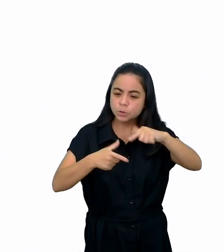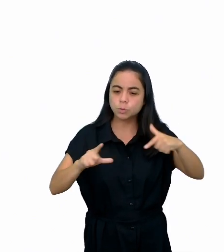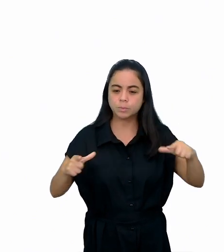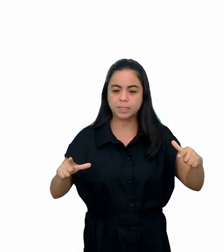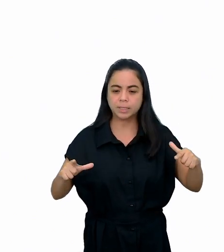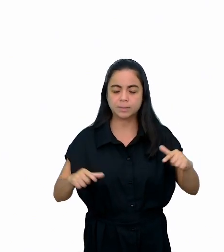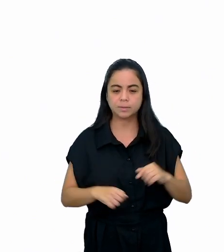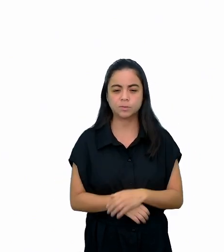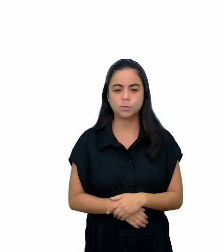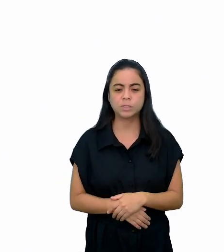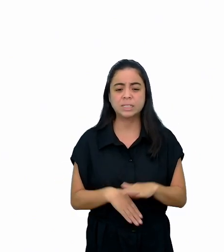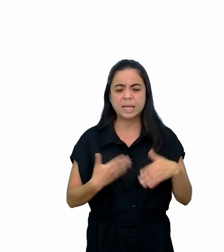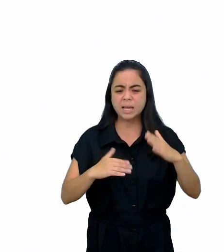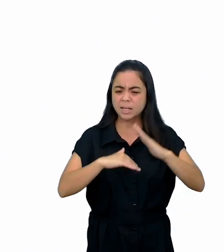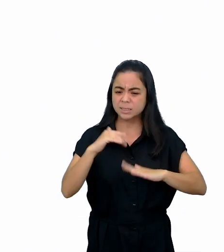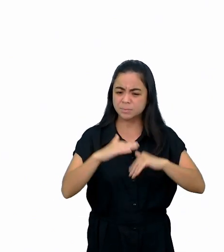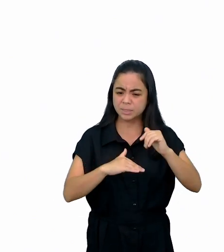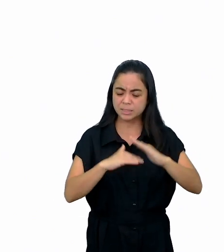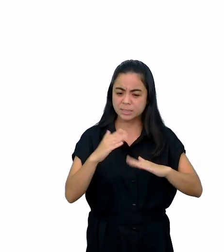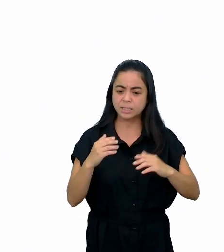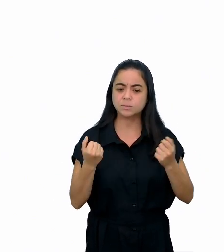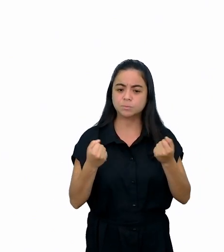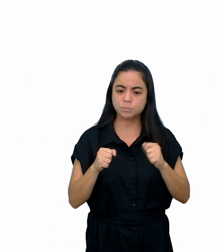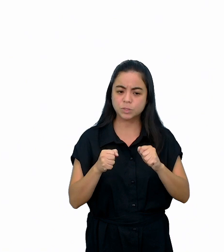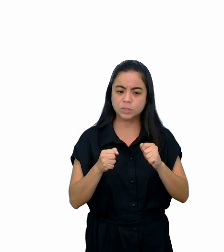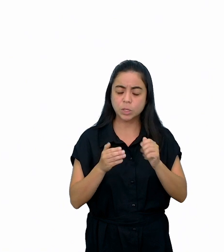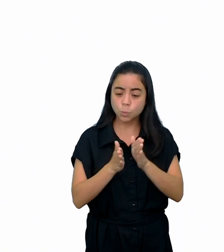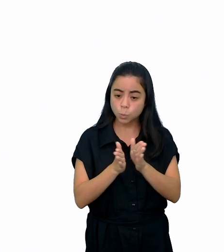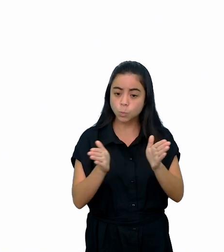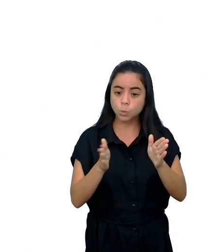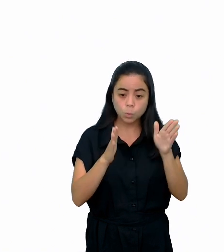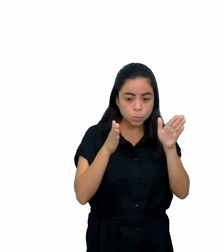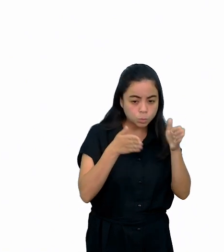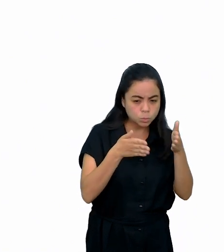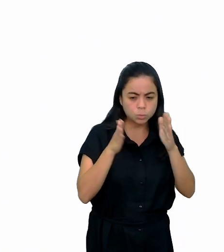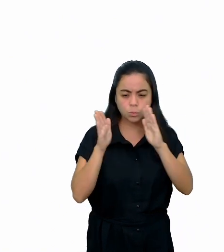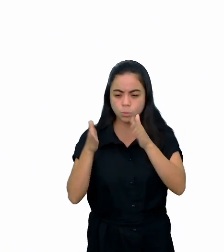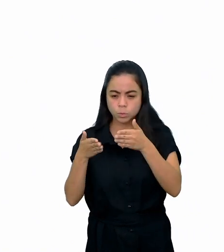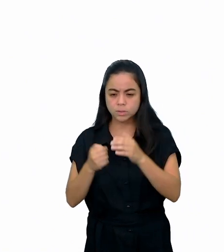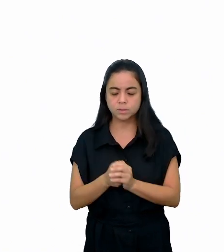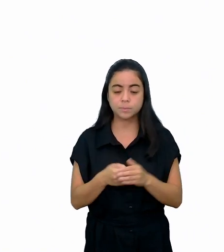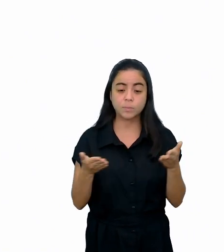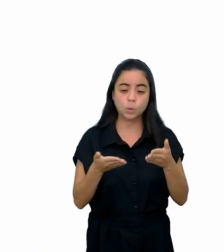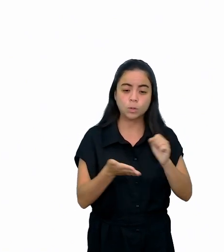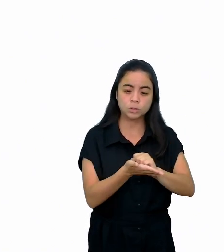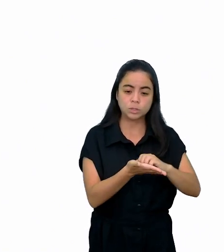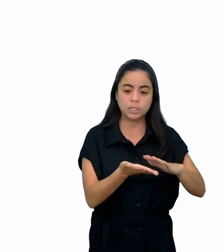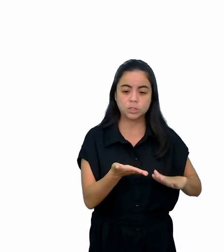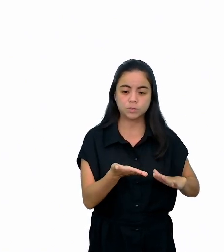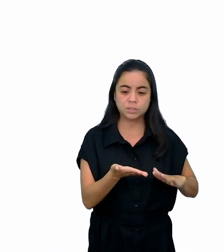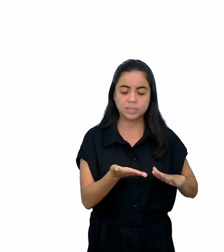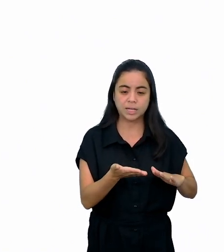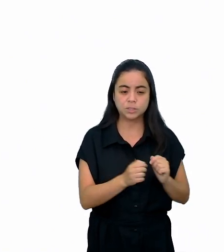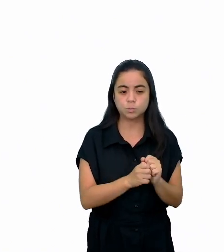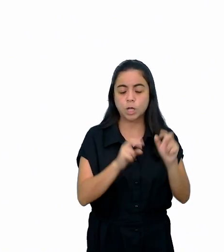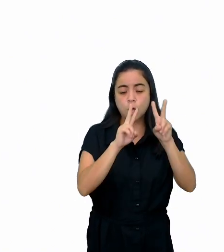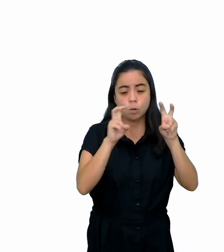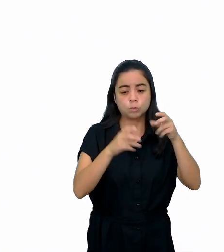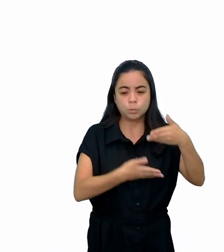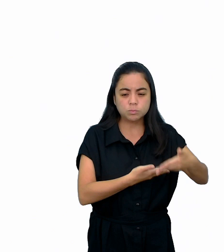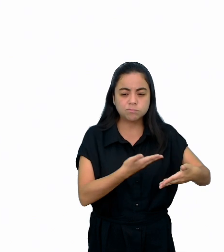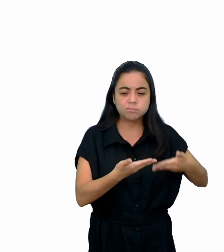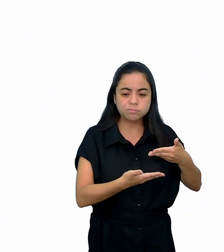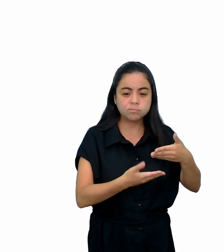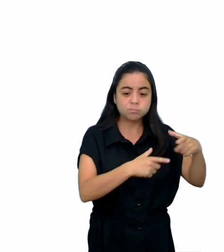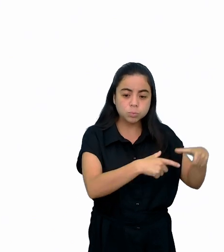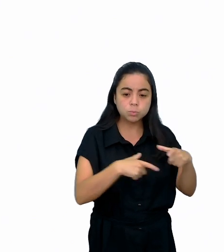veja aí quais são as habilidades que contemplam os dois focos. Hoje a gente explorou uma atividade só que fala sobre as relações